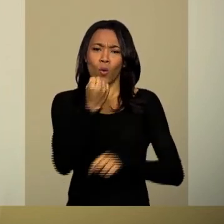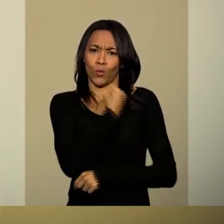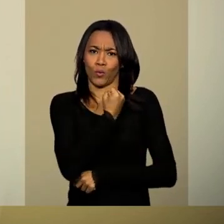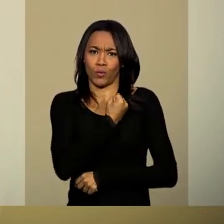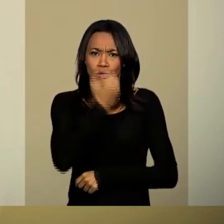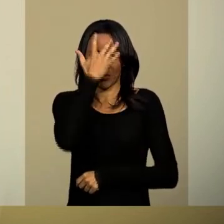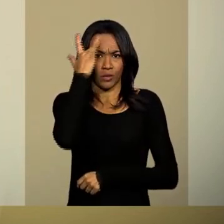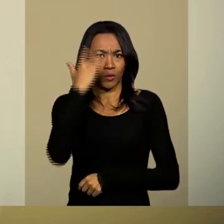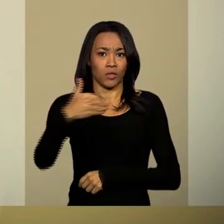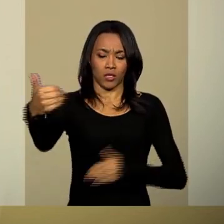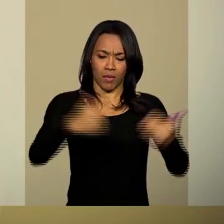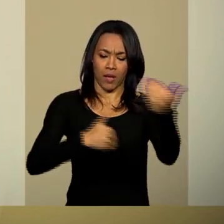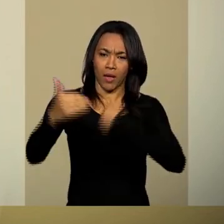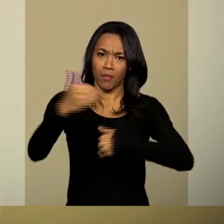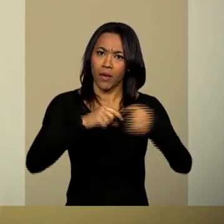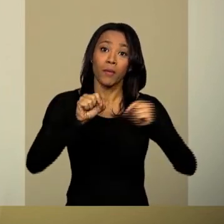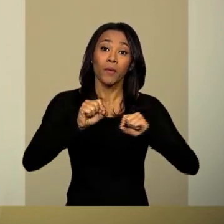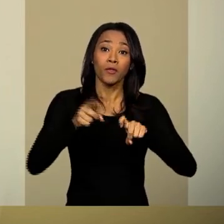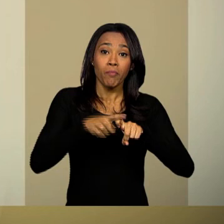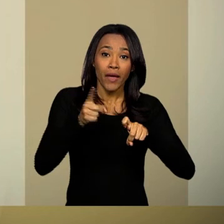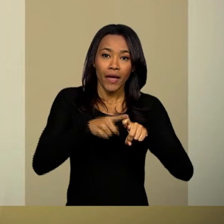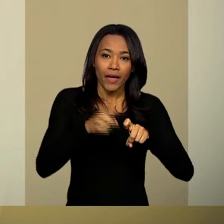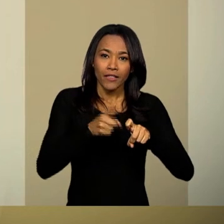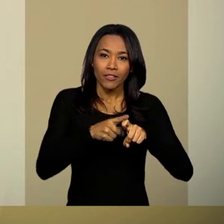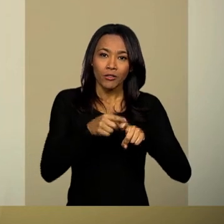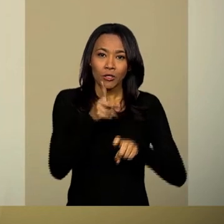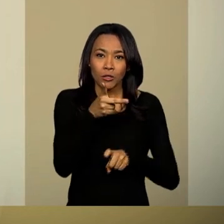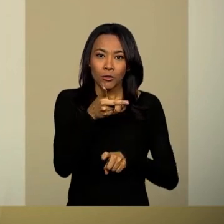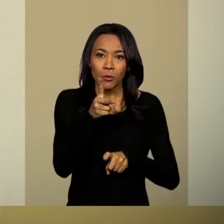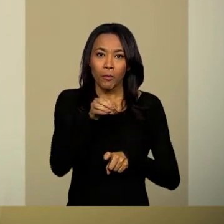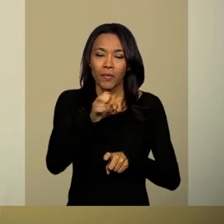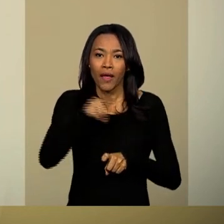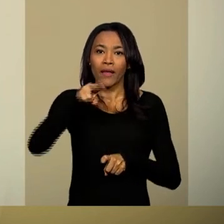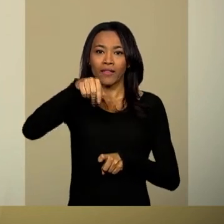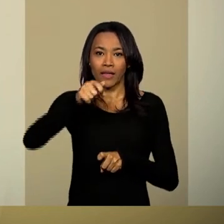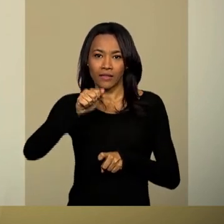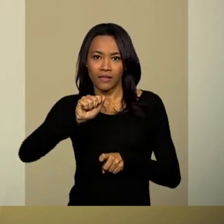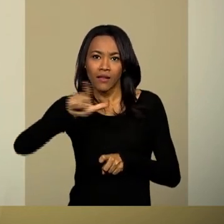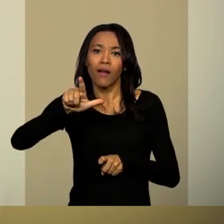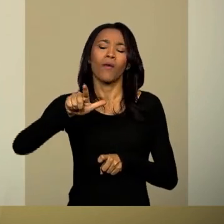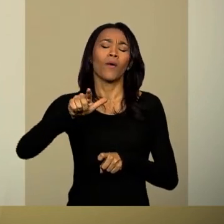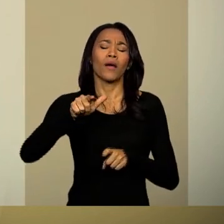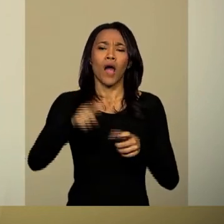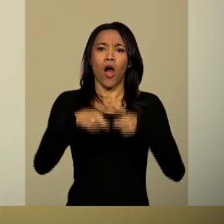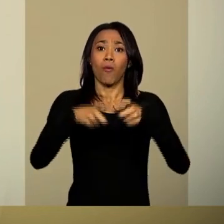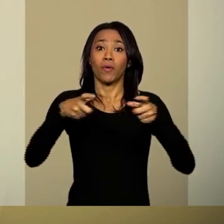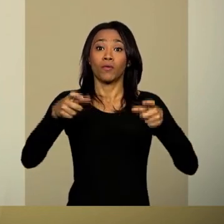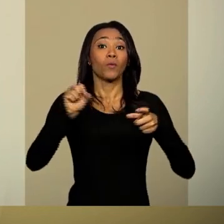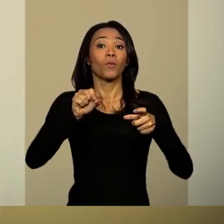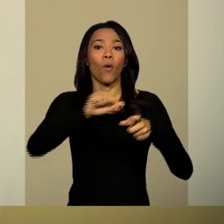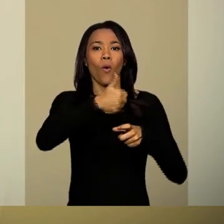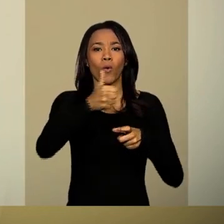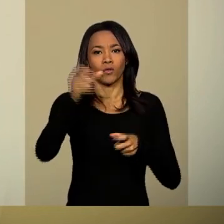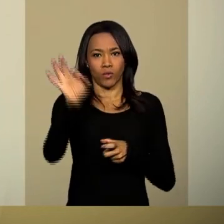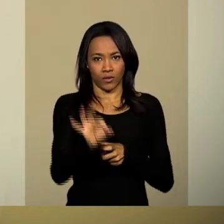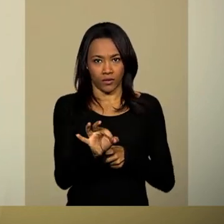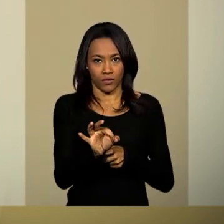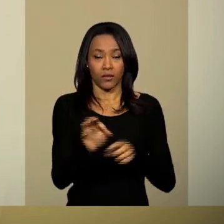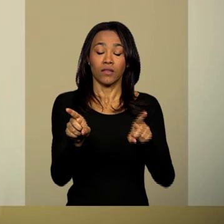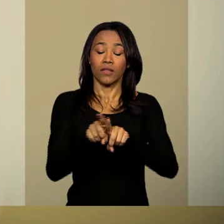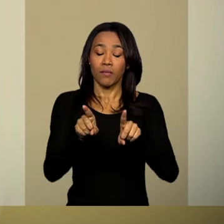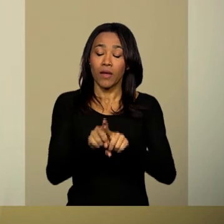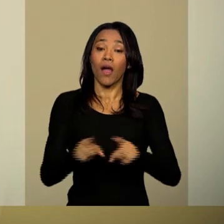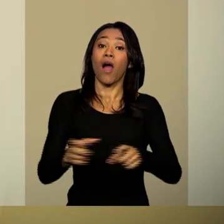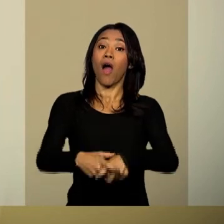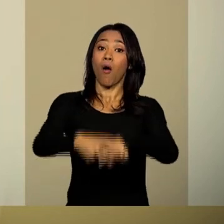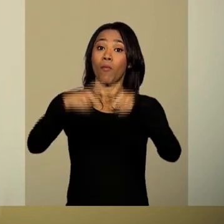de consultas do pré-natal nos nossos postos de saúde cresceu naquele período 11% Além disso